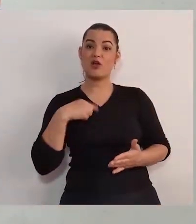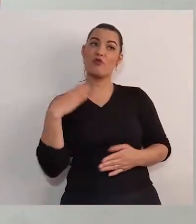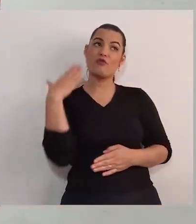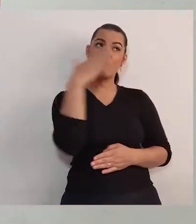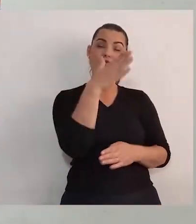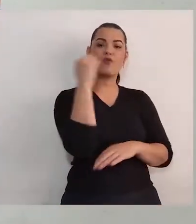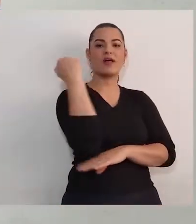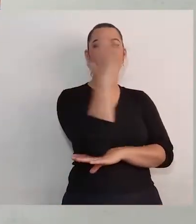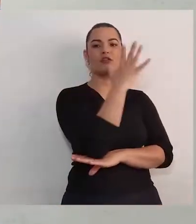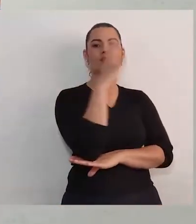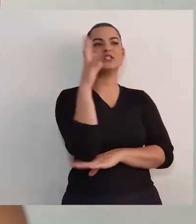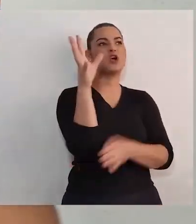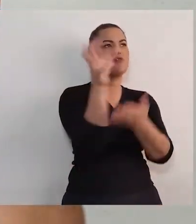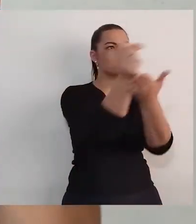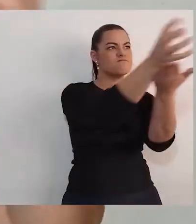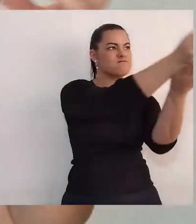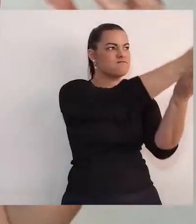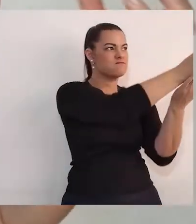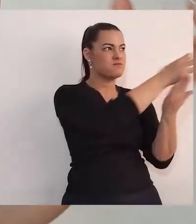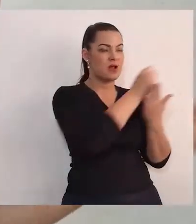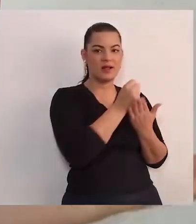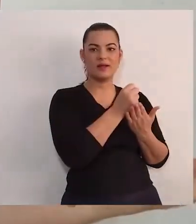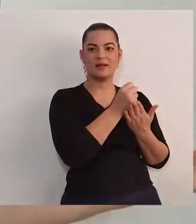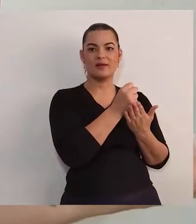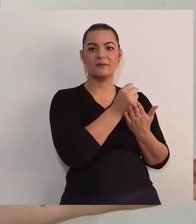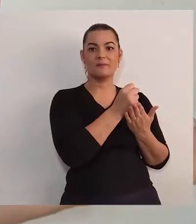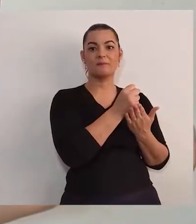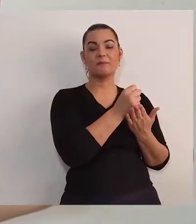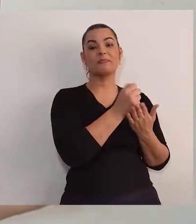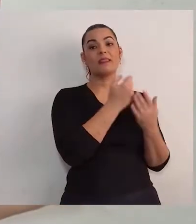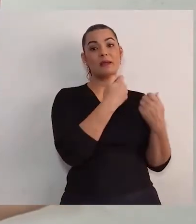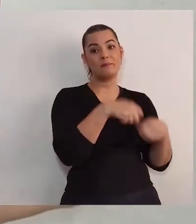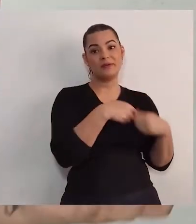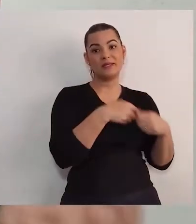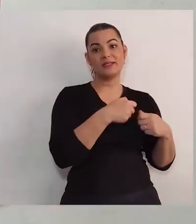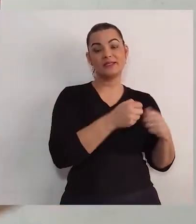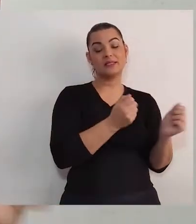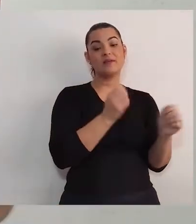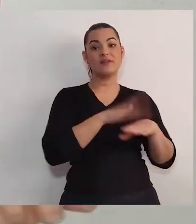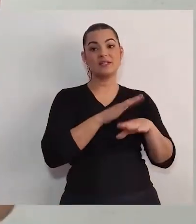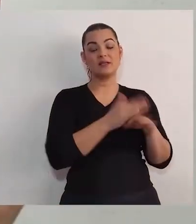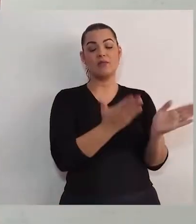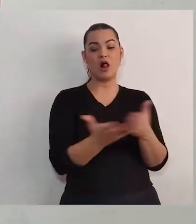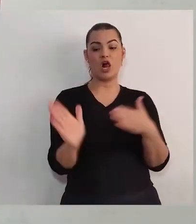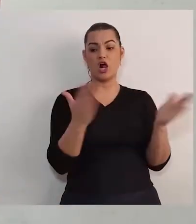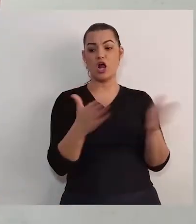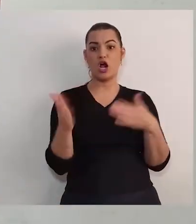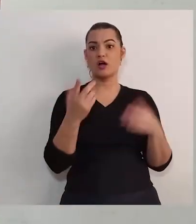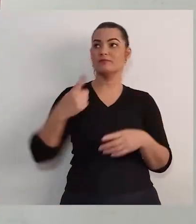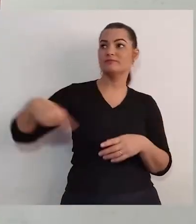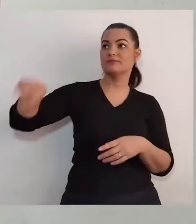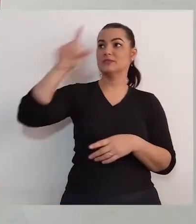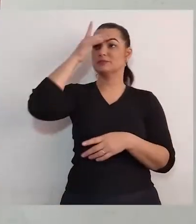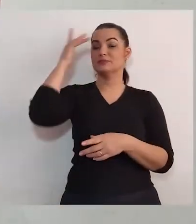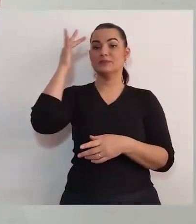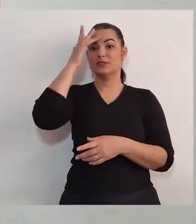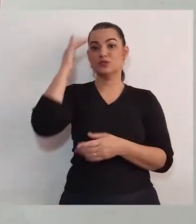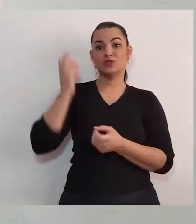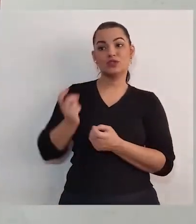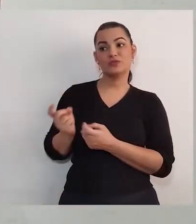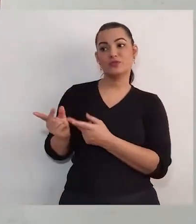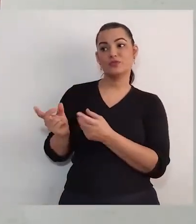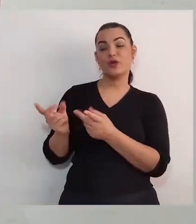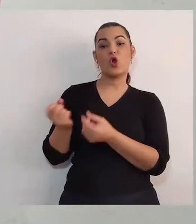consumo, mais eu preciso explorar os recursos naturais para garantir esse processo